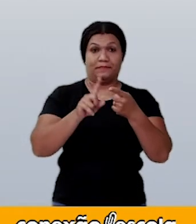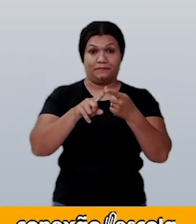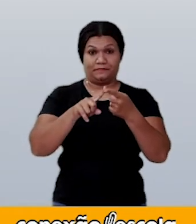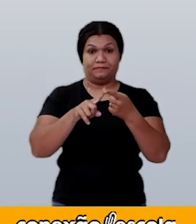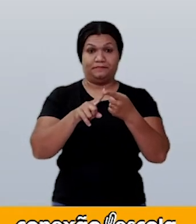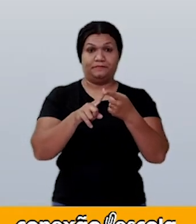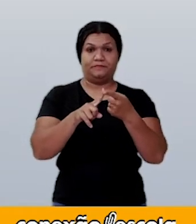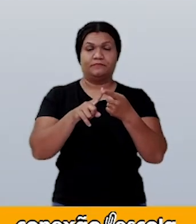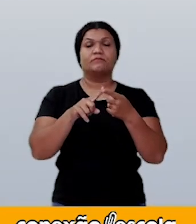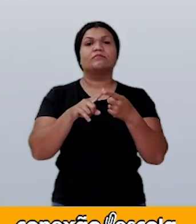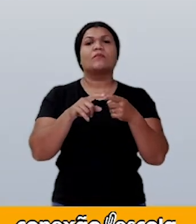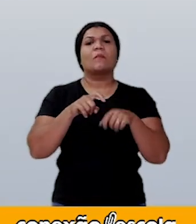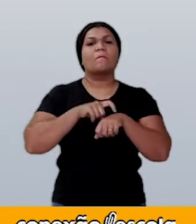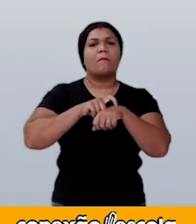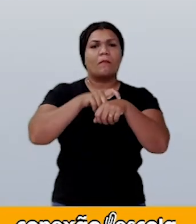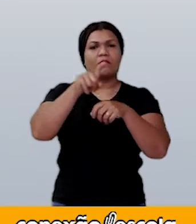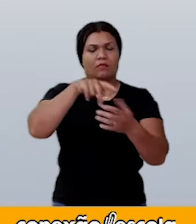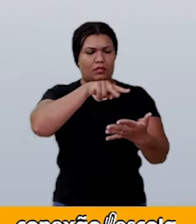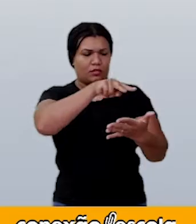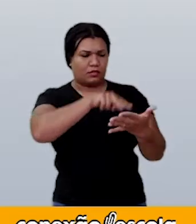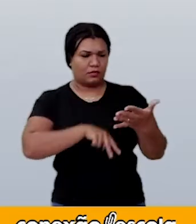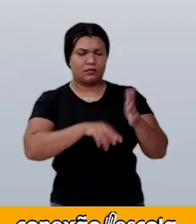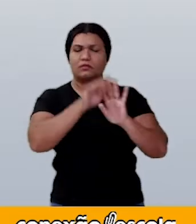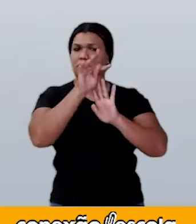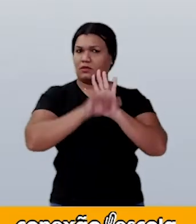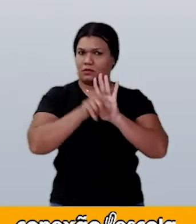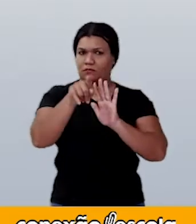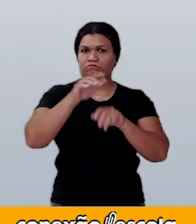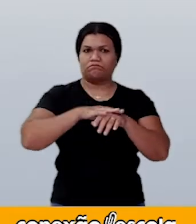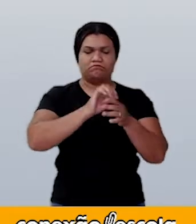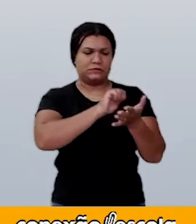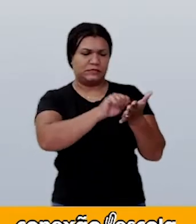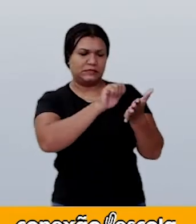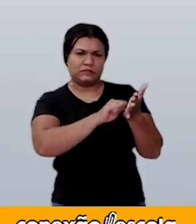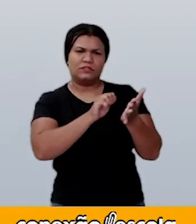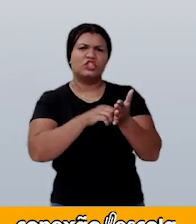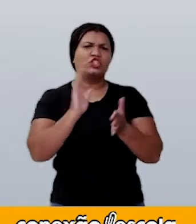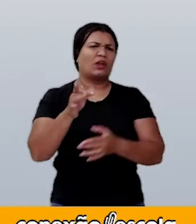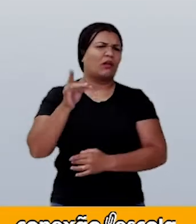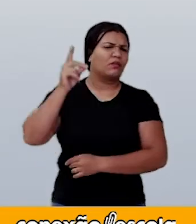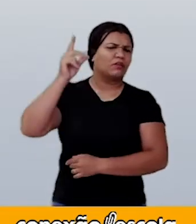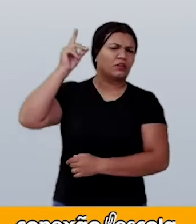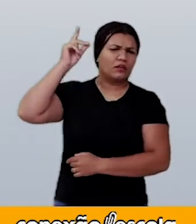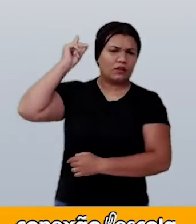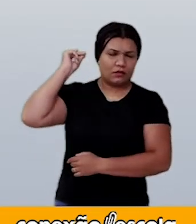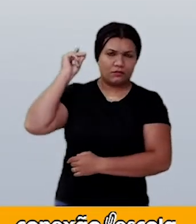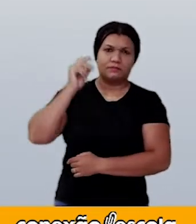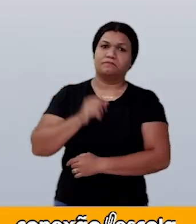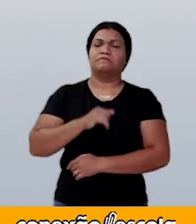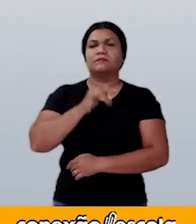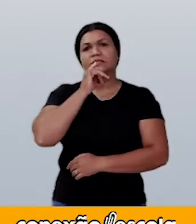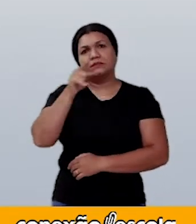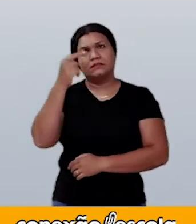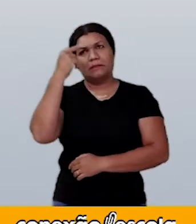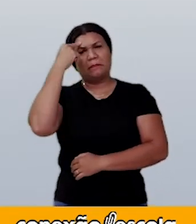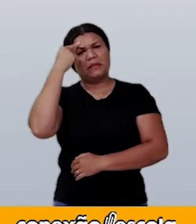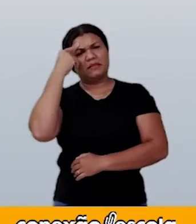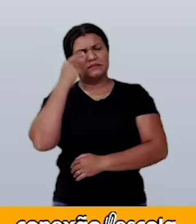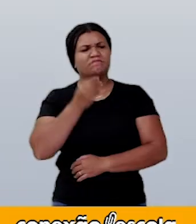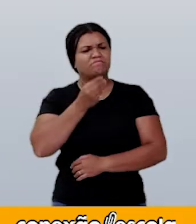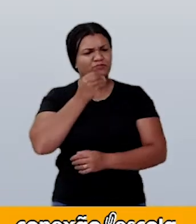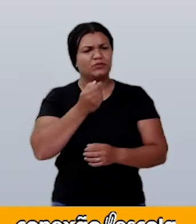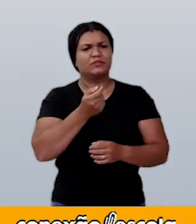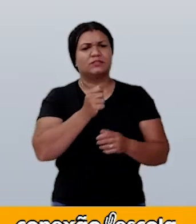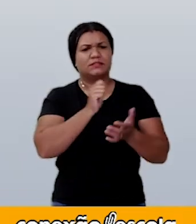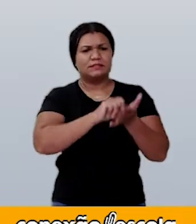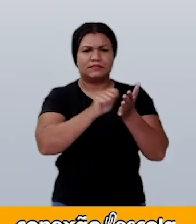é: quando você lê algum texto que escreveu há um bom tempo, pensa que ele poderia ter sido escrito de uma outra